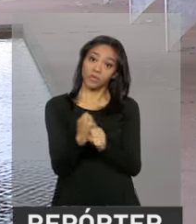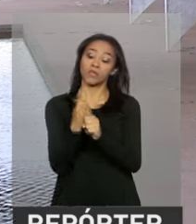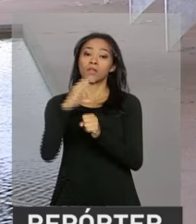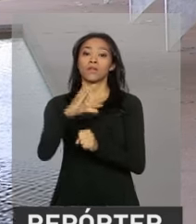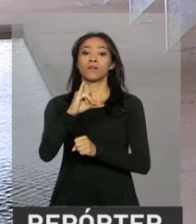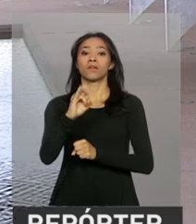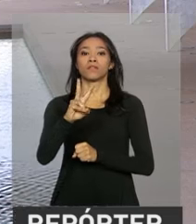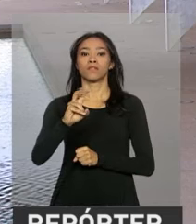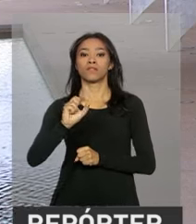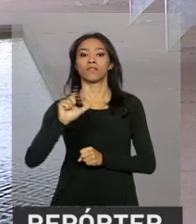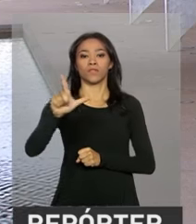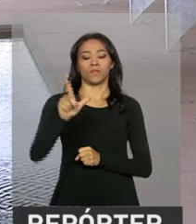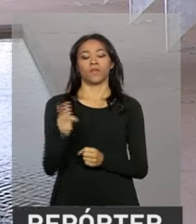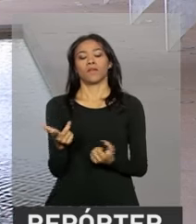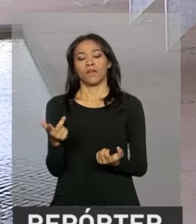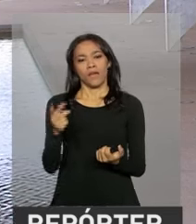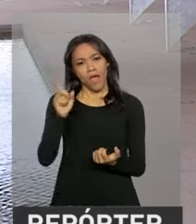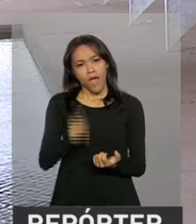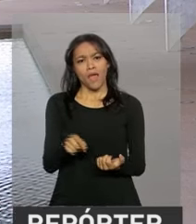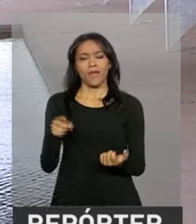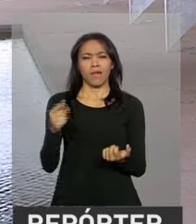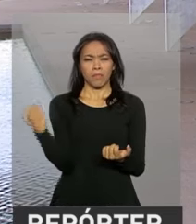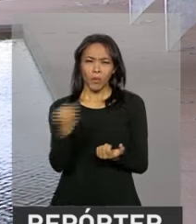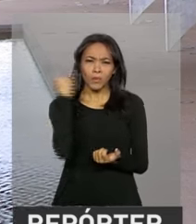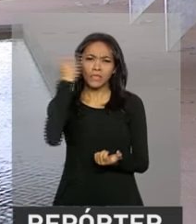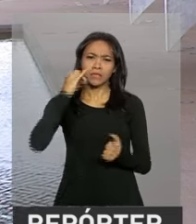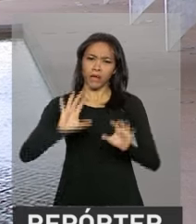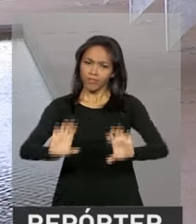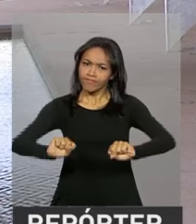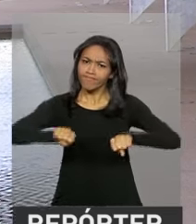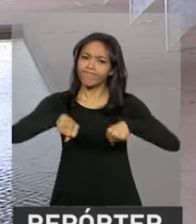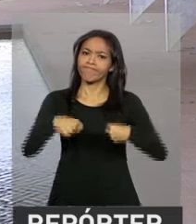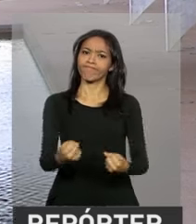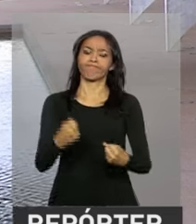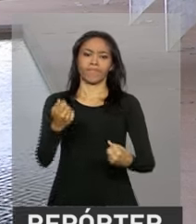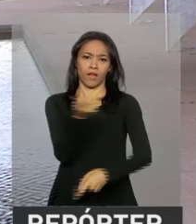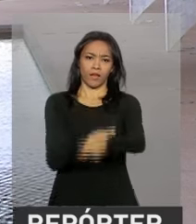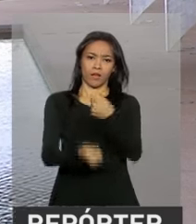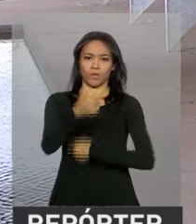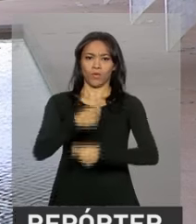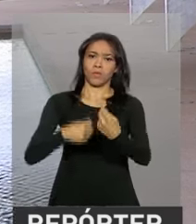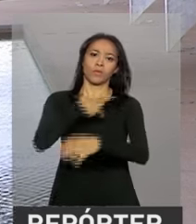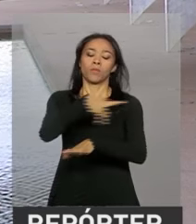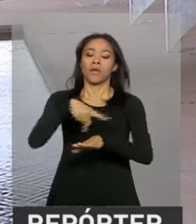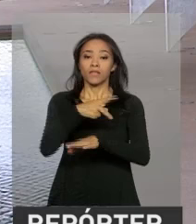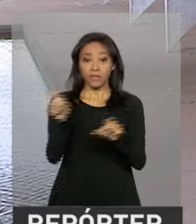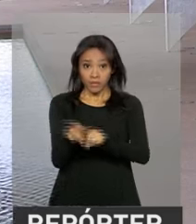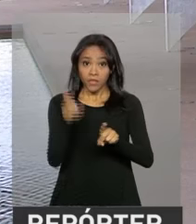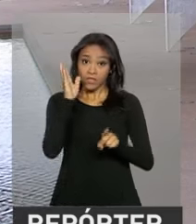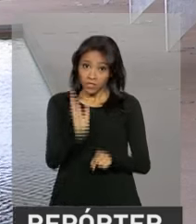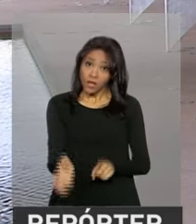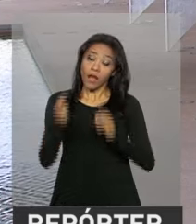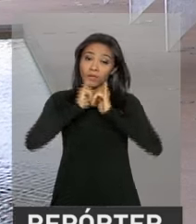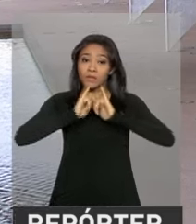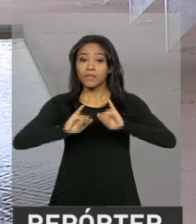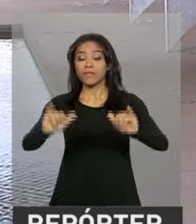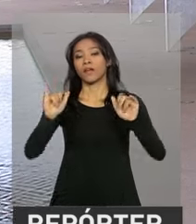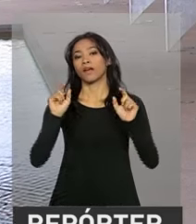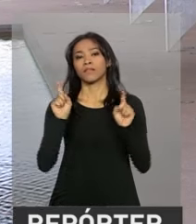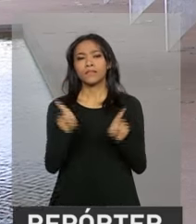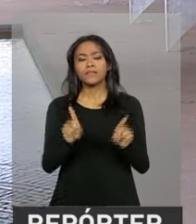de discutirem aí o papel do setor para ajudar na recuperação da economia do país, também foi anunciada a retomada